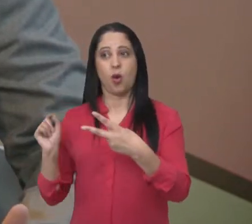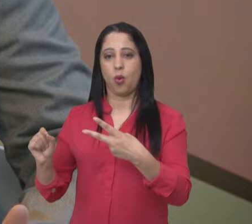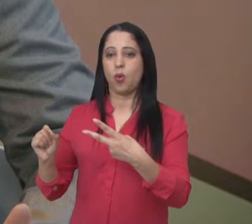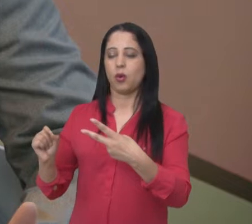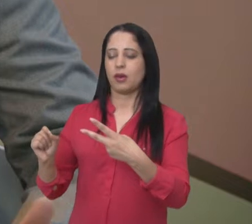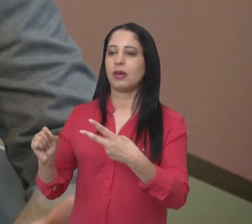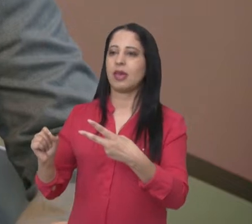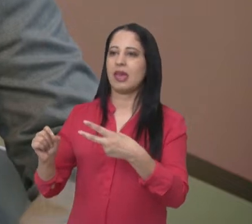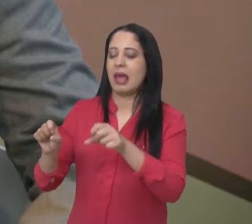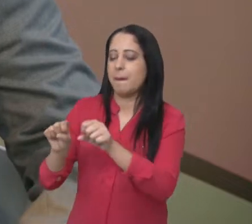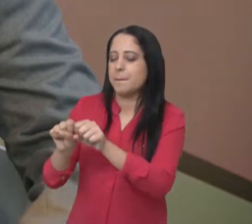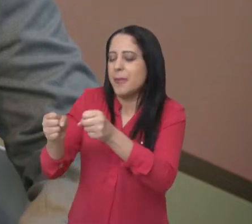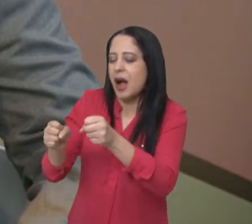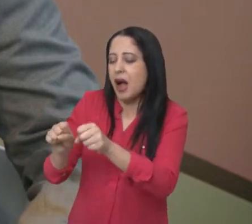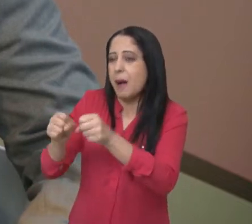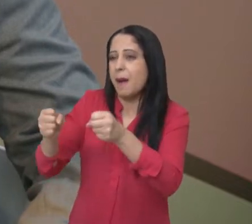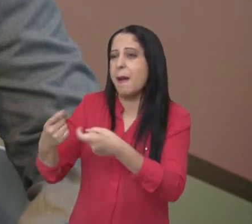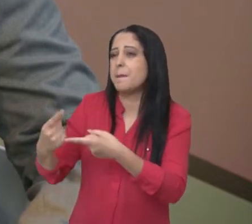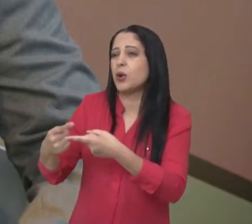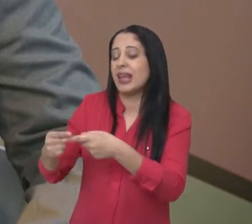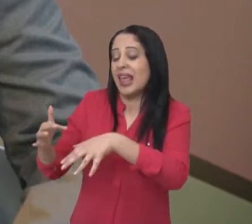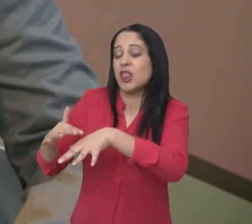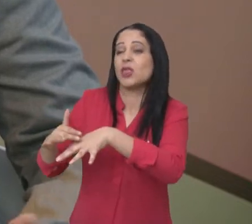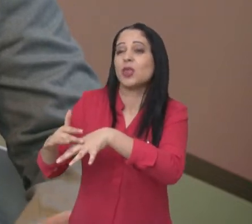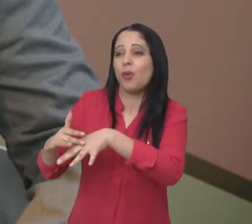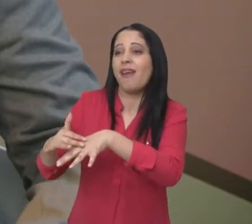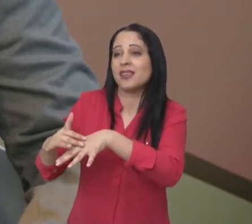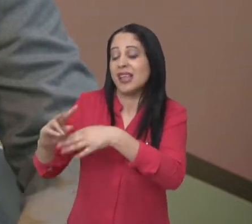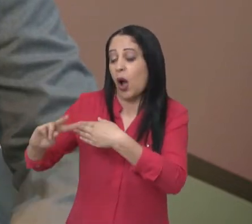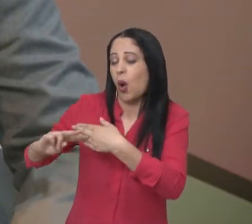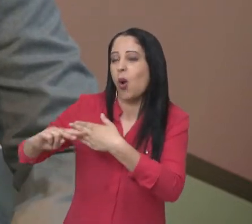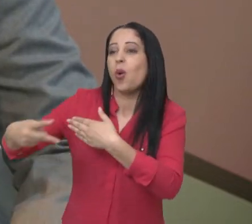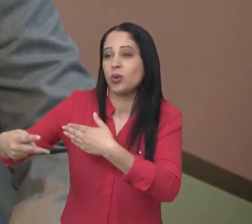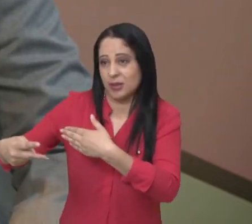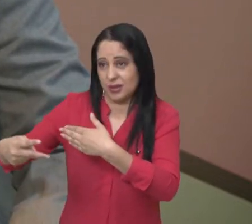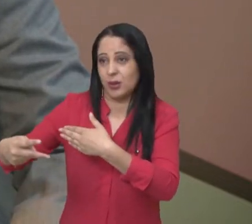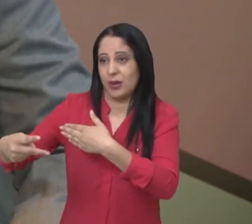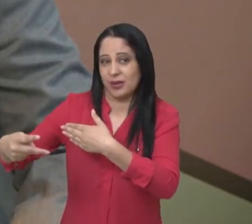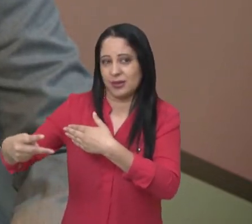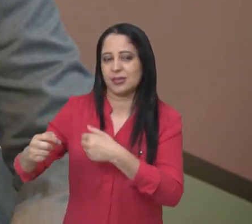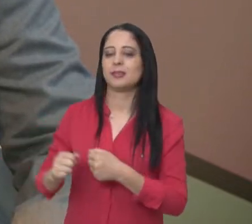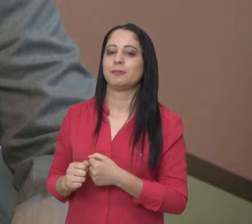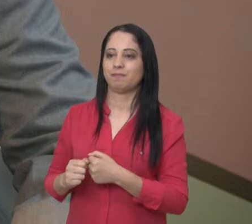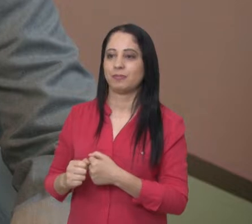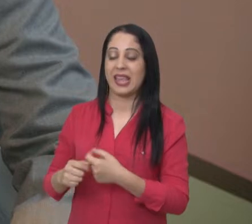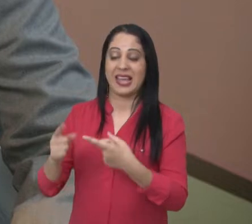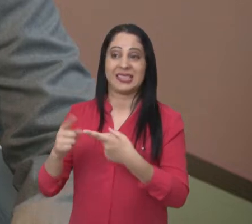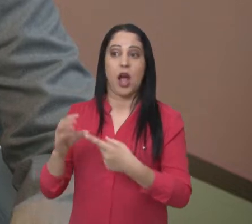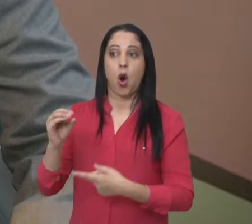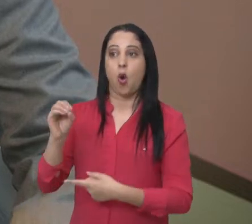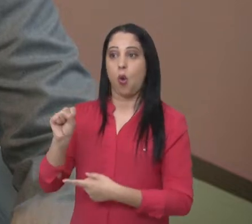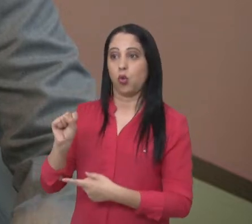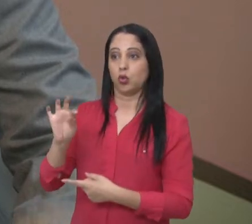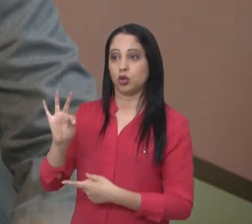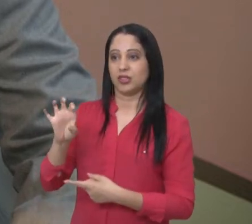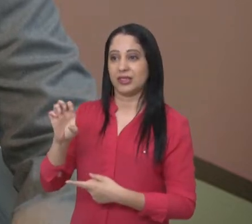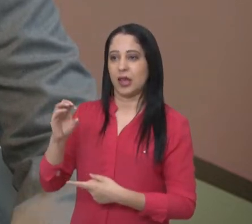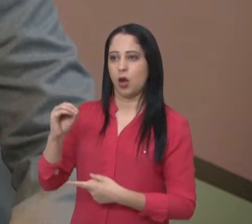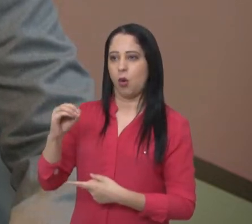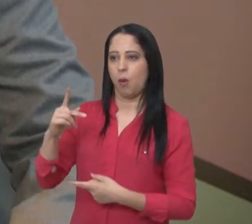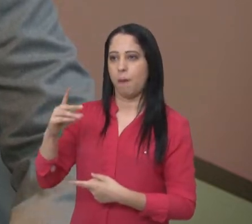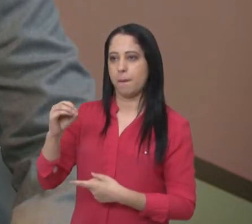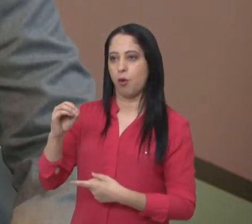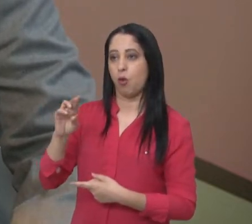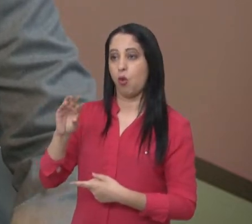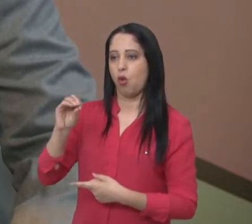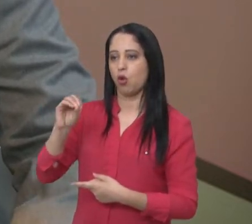fraturas que são secundárias a alguma doença. Dentre a mais importante, eu destacaria que é a osteoporose, que é uma doença muito comum nas